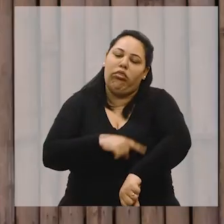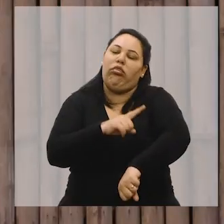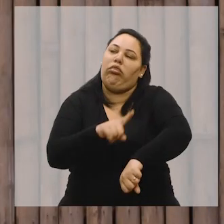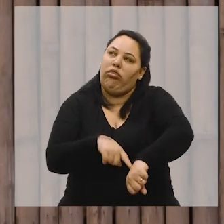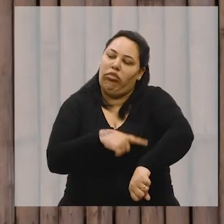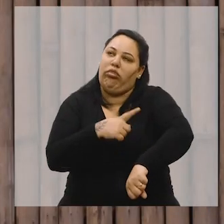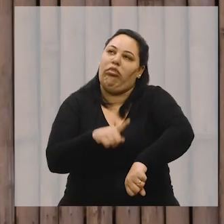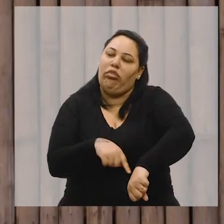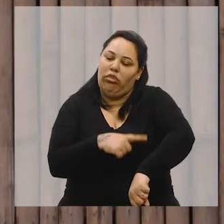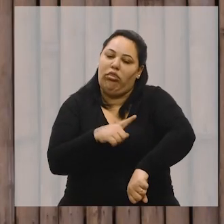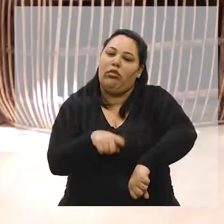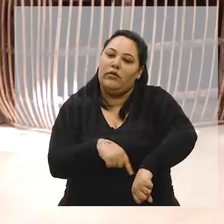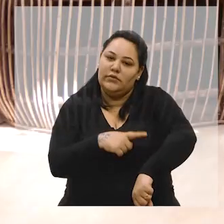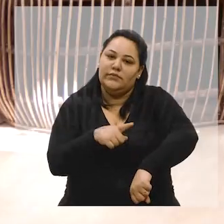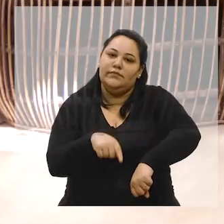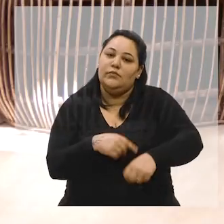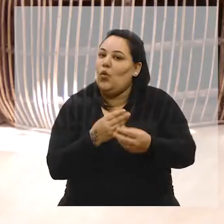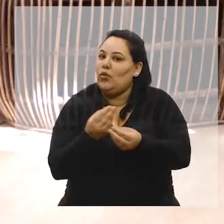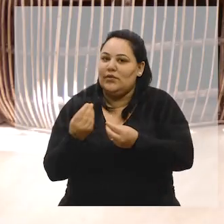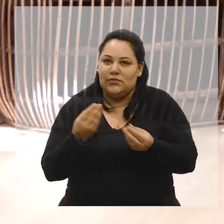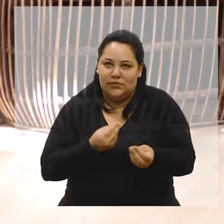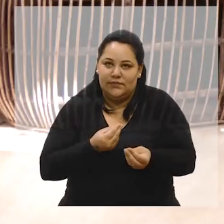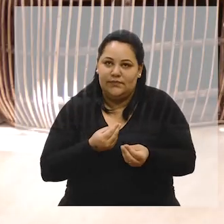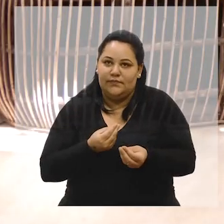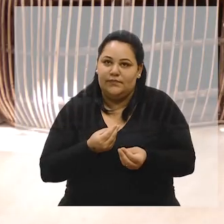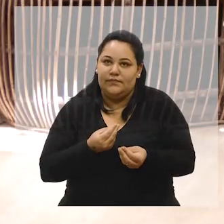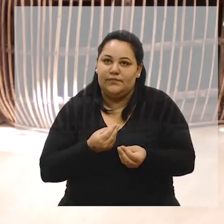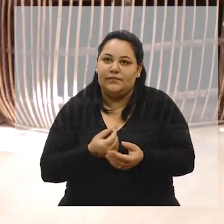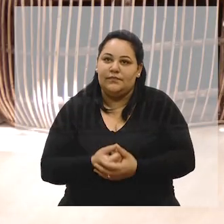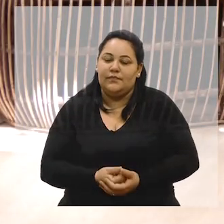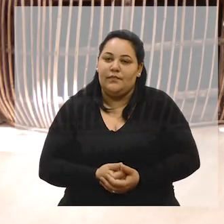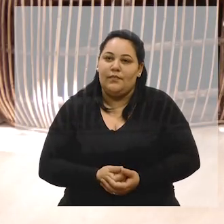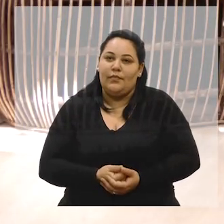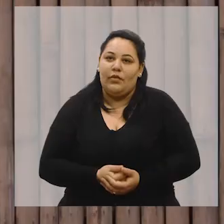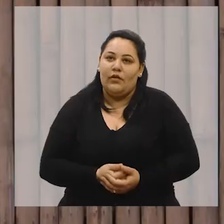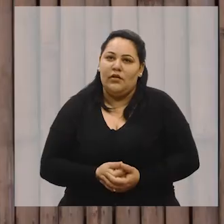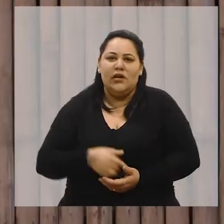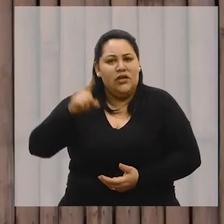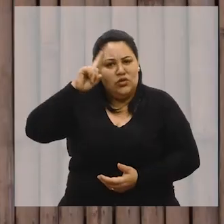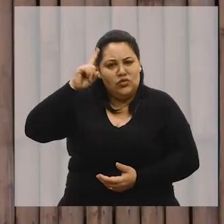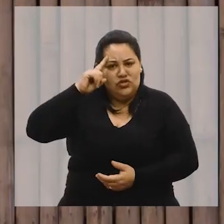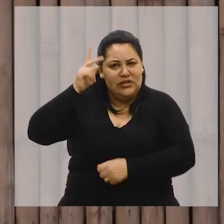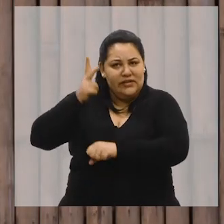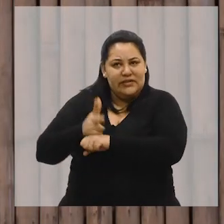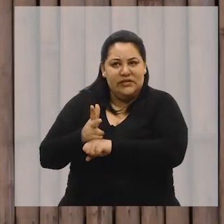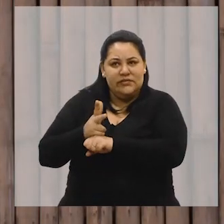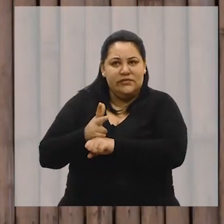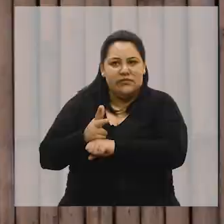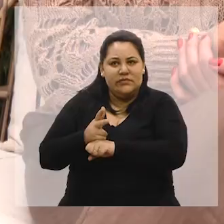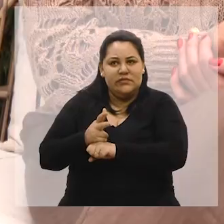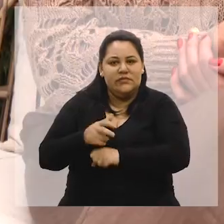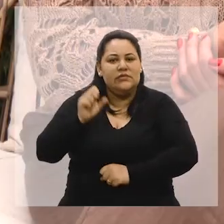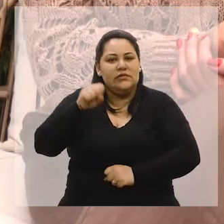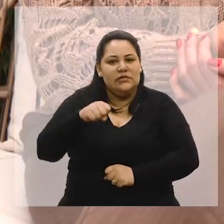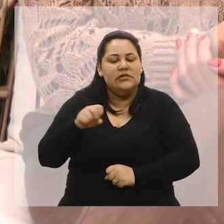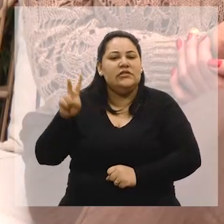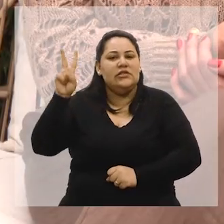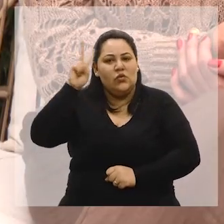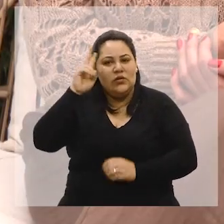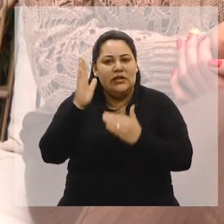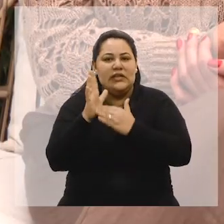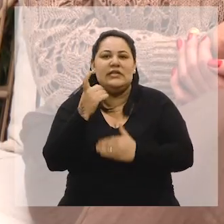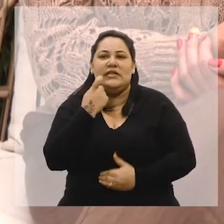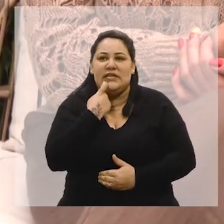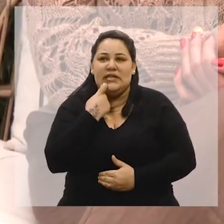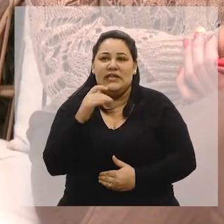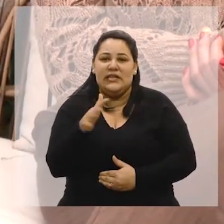horas, mas, assim, muitas mesmo. Que a gente interage com ele. É todos os dias a gravação? Todos os dias. De segunda